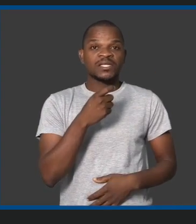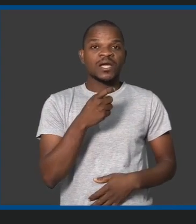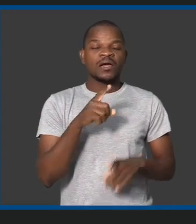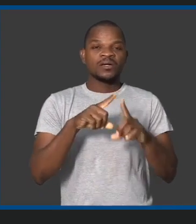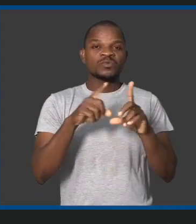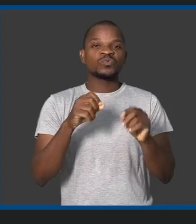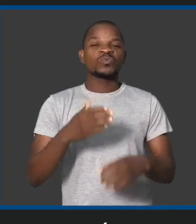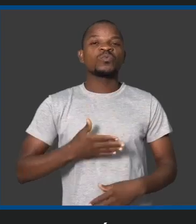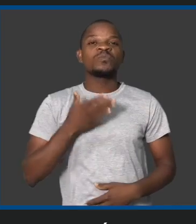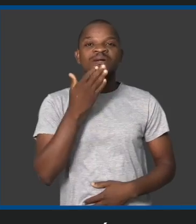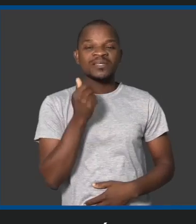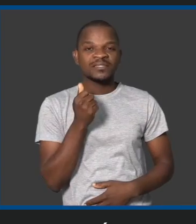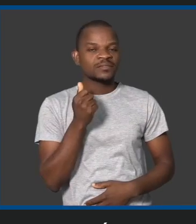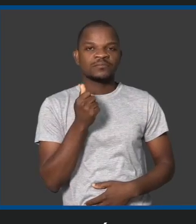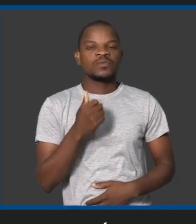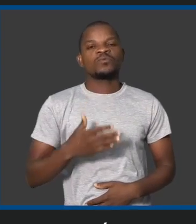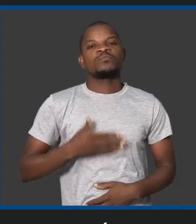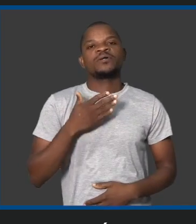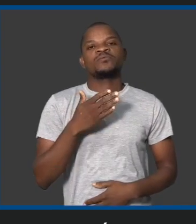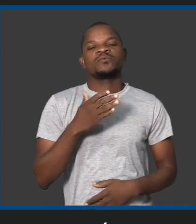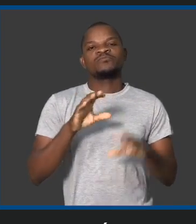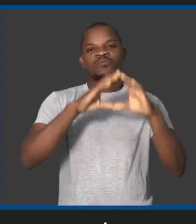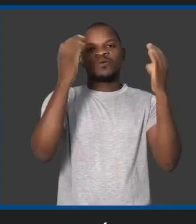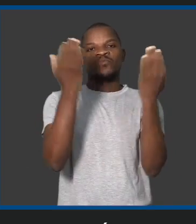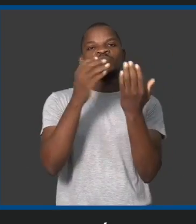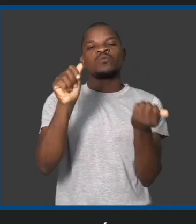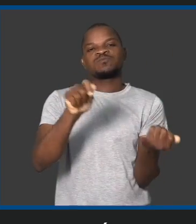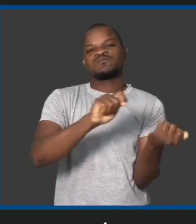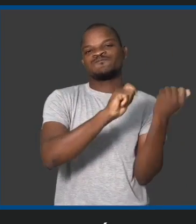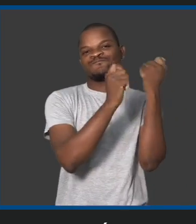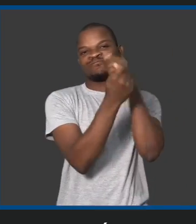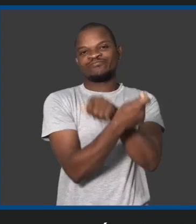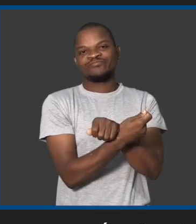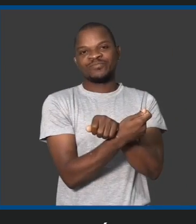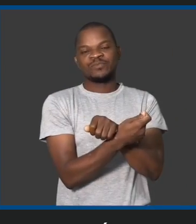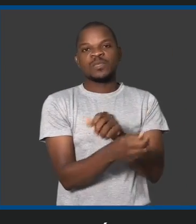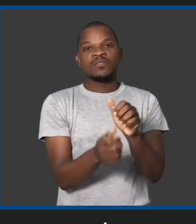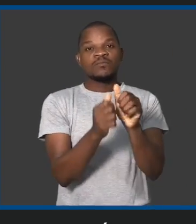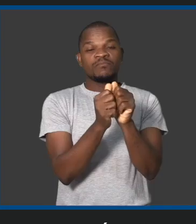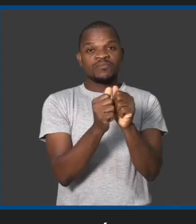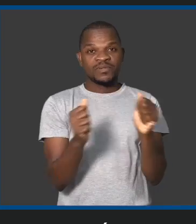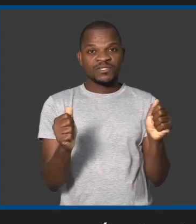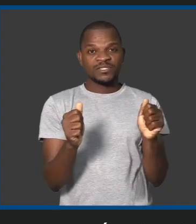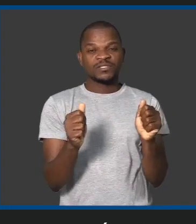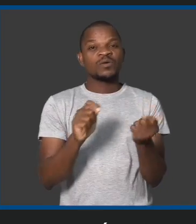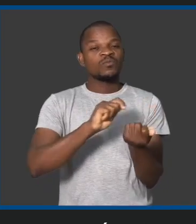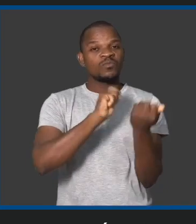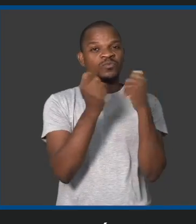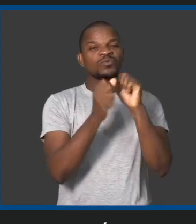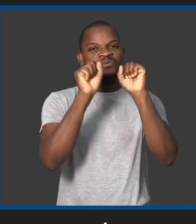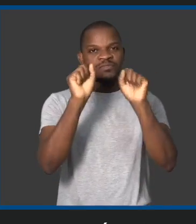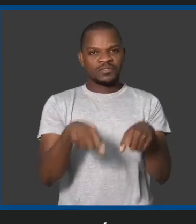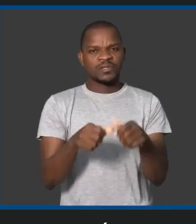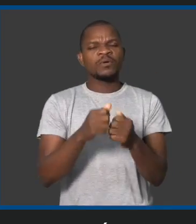filhos são culpados. Bem, culpado é a globalização, porque as coisas já se mudaram. Mas, mesmo assim, mesmo